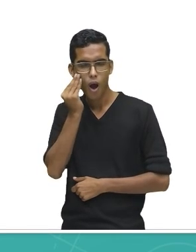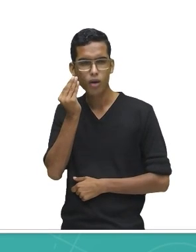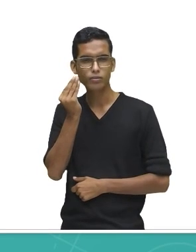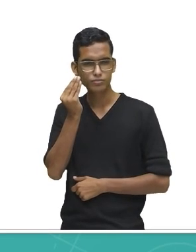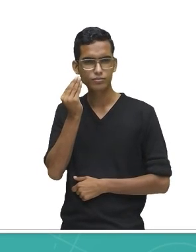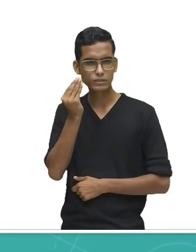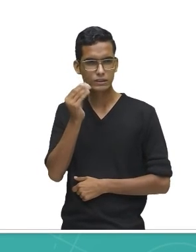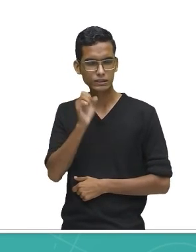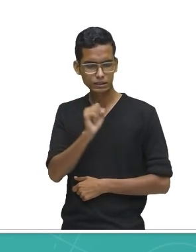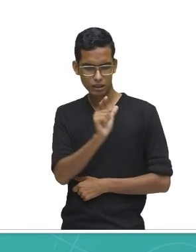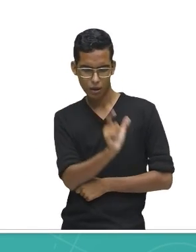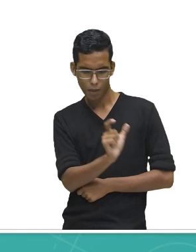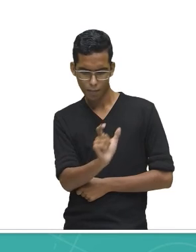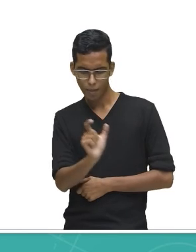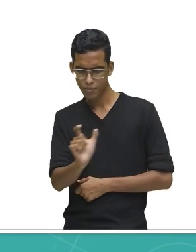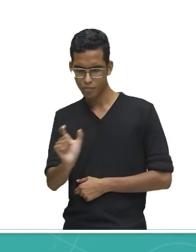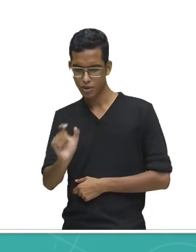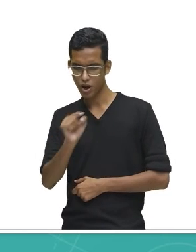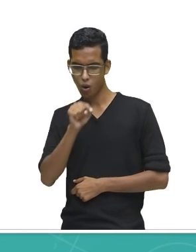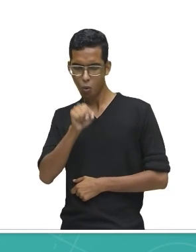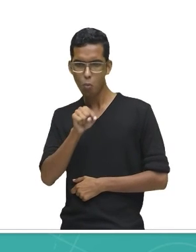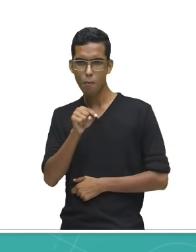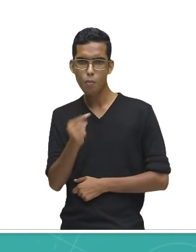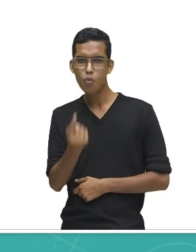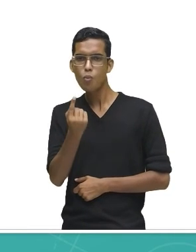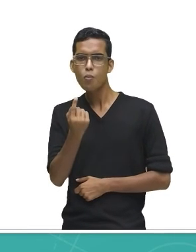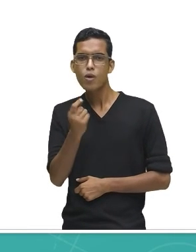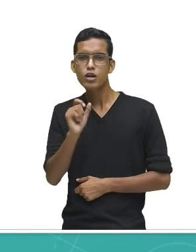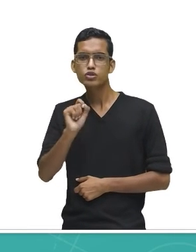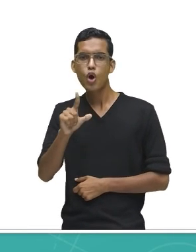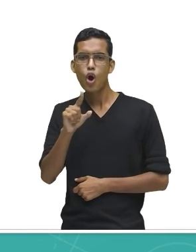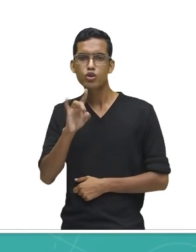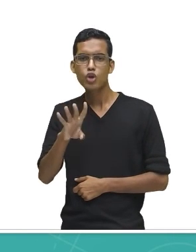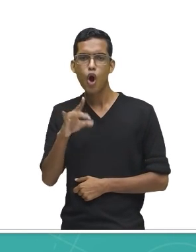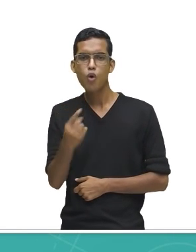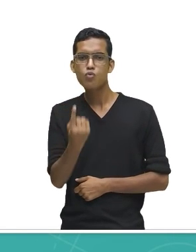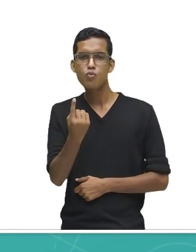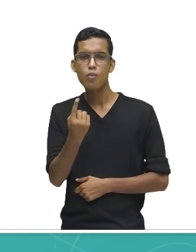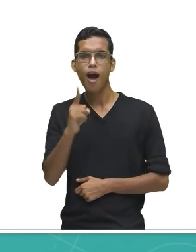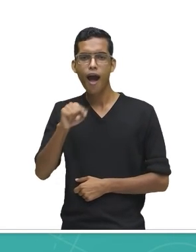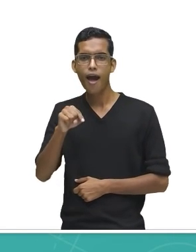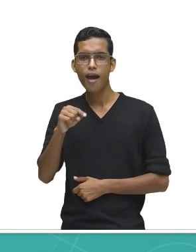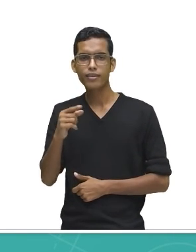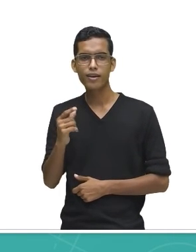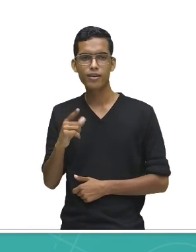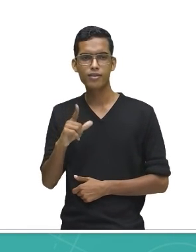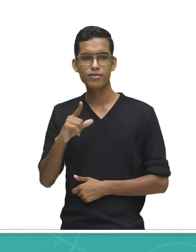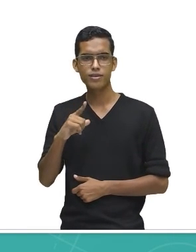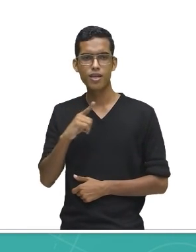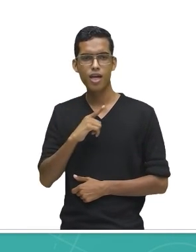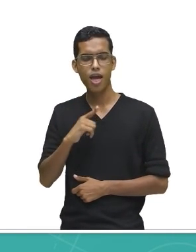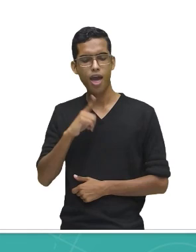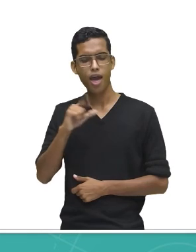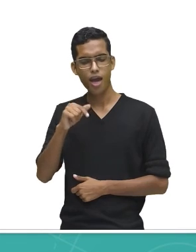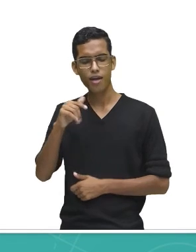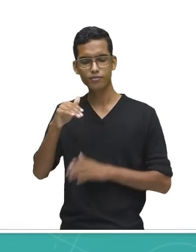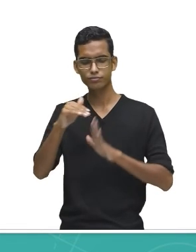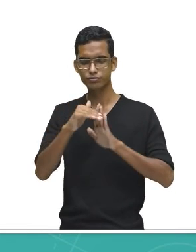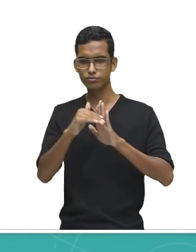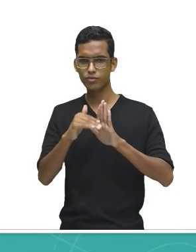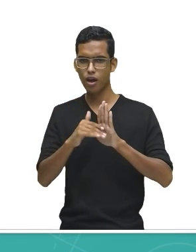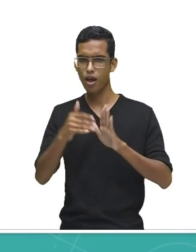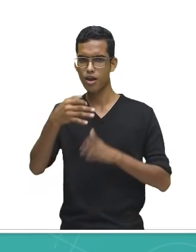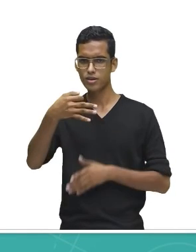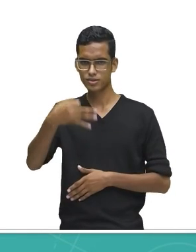lá a palavra apresenta, né, bem classificada corretamente, né? B,